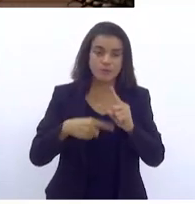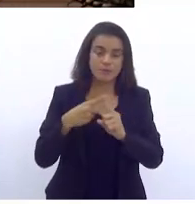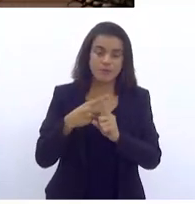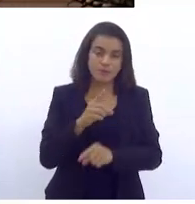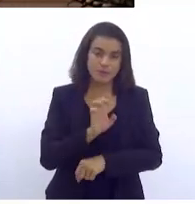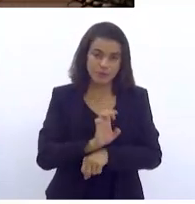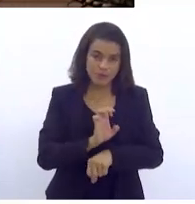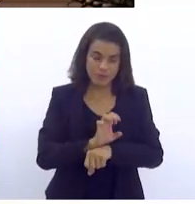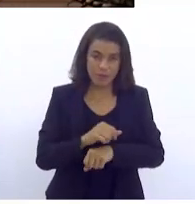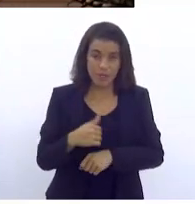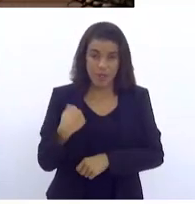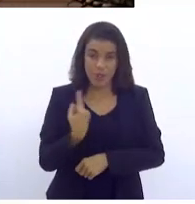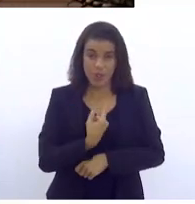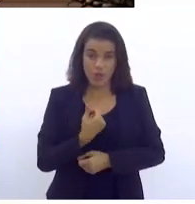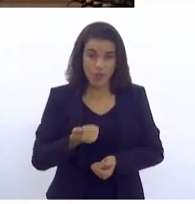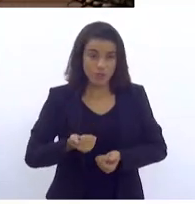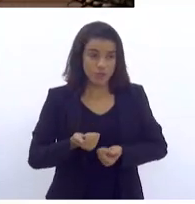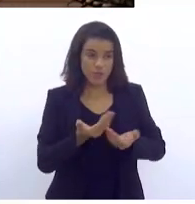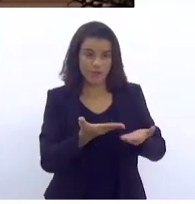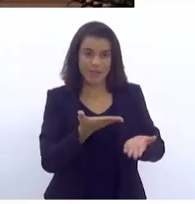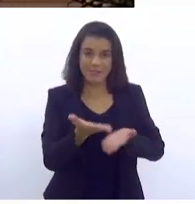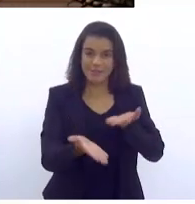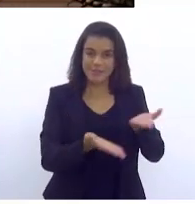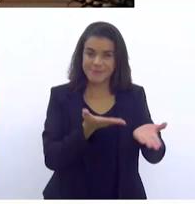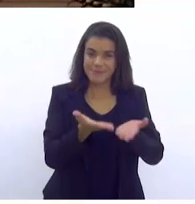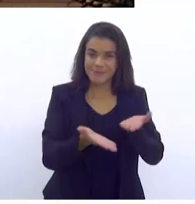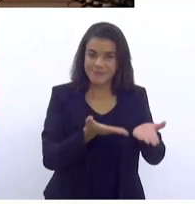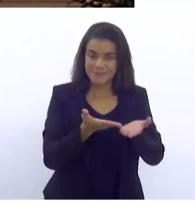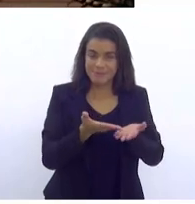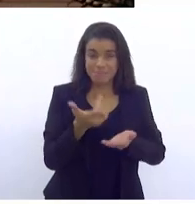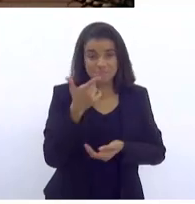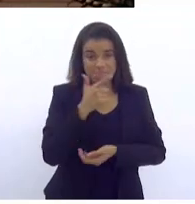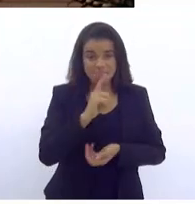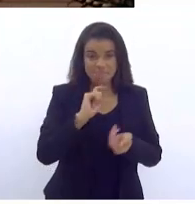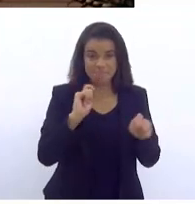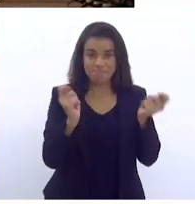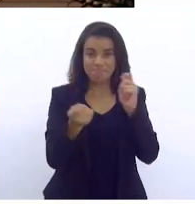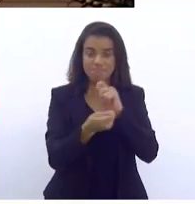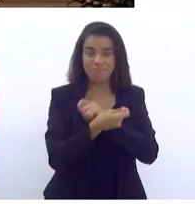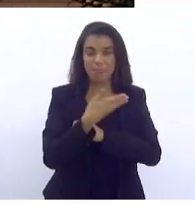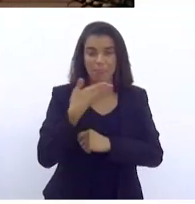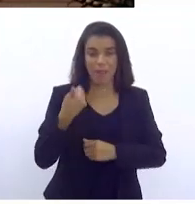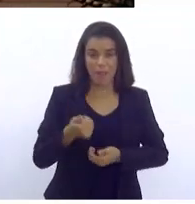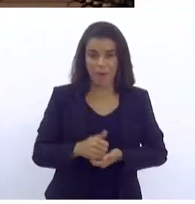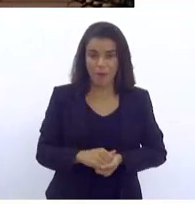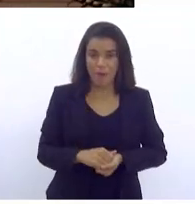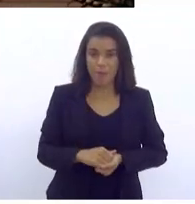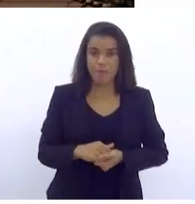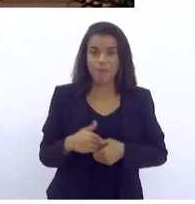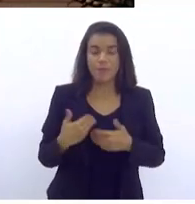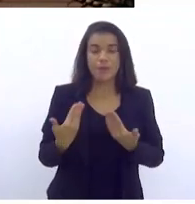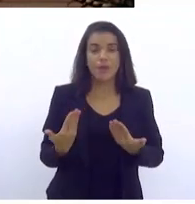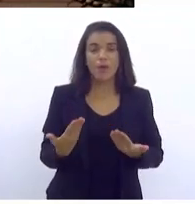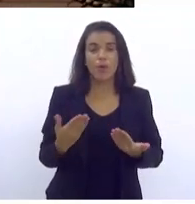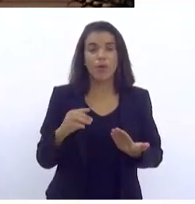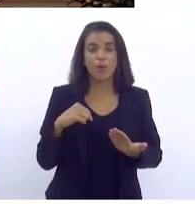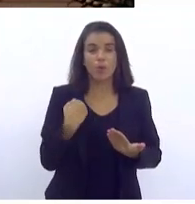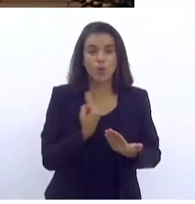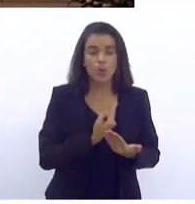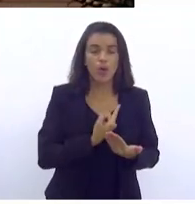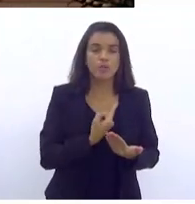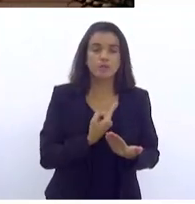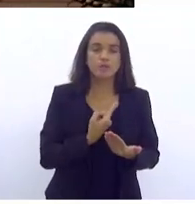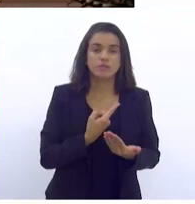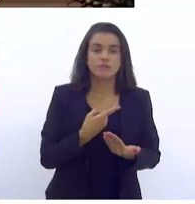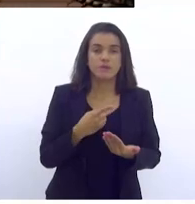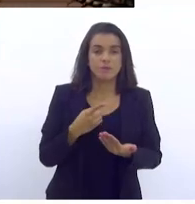oferece os nossos serviços para trazer uma modelagem o melhor possível então a gente vai coletar